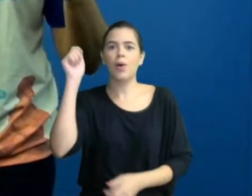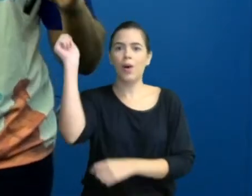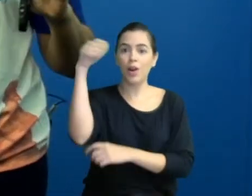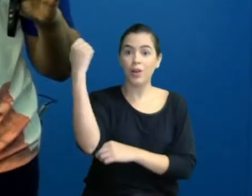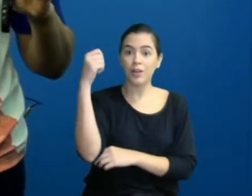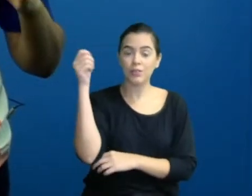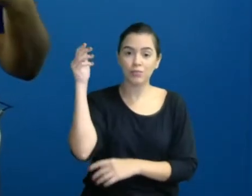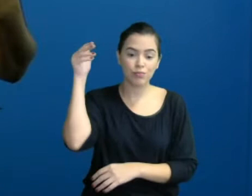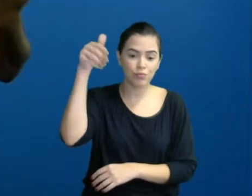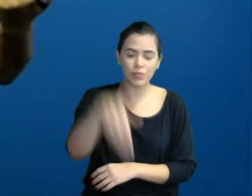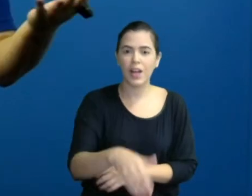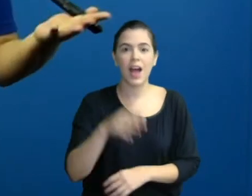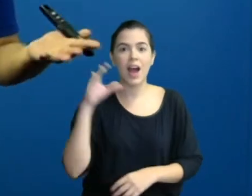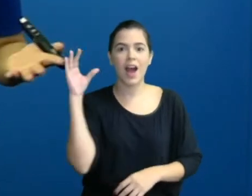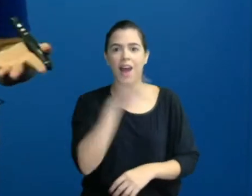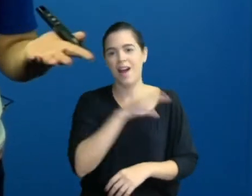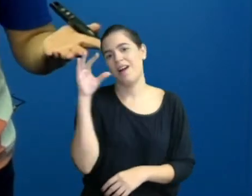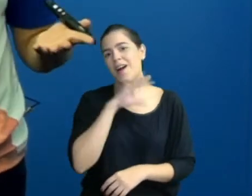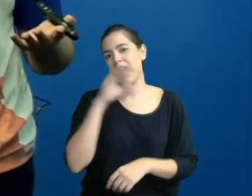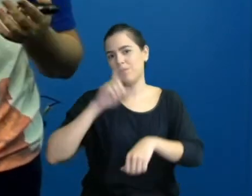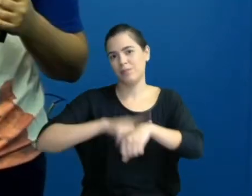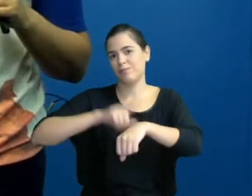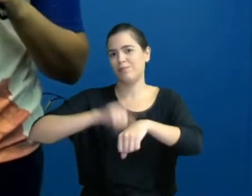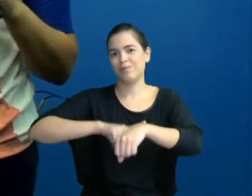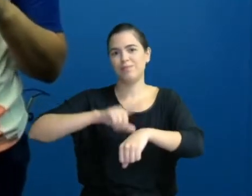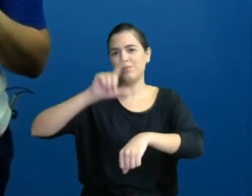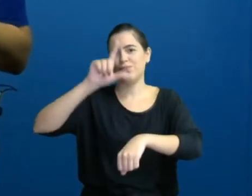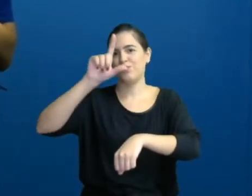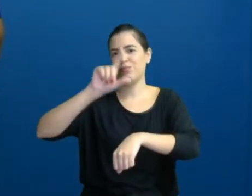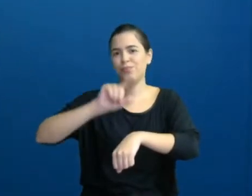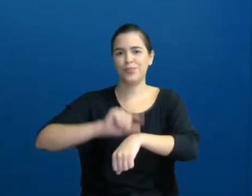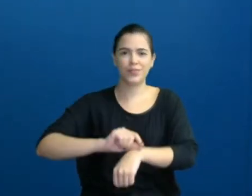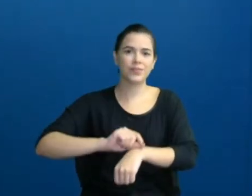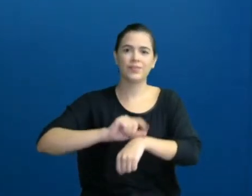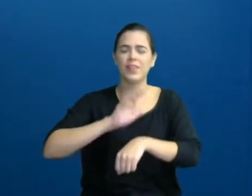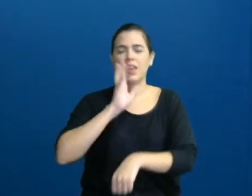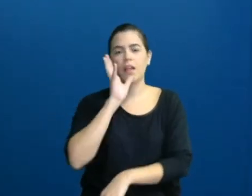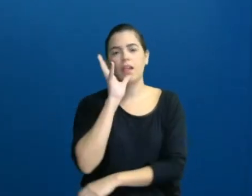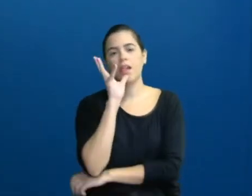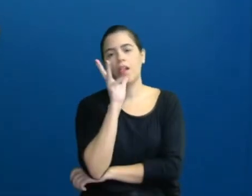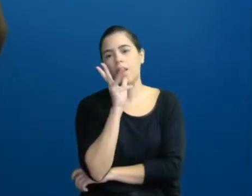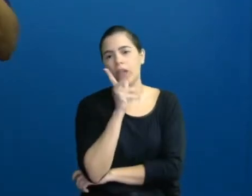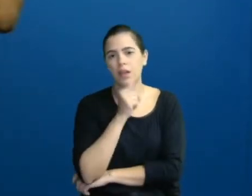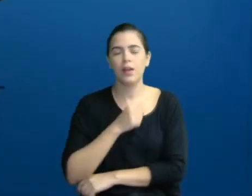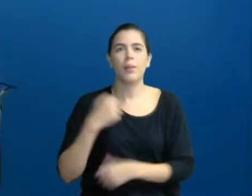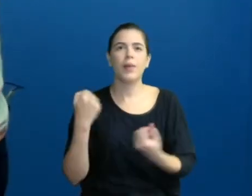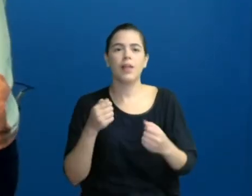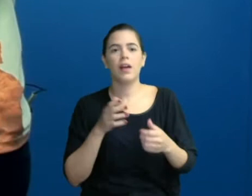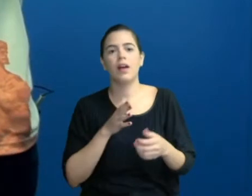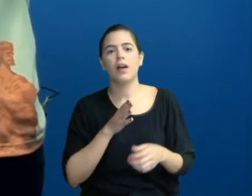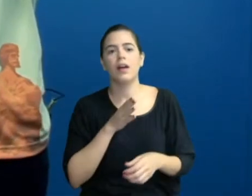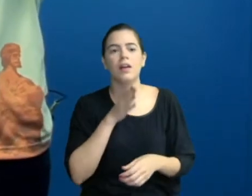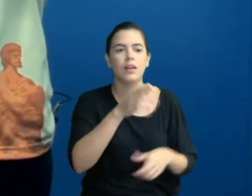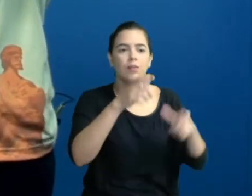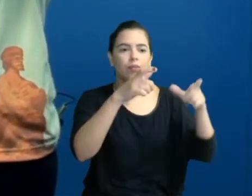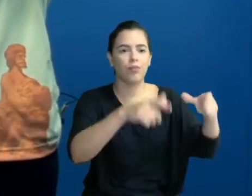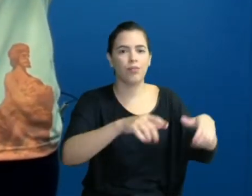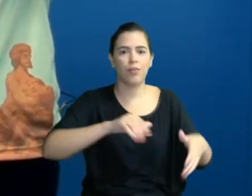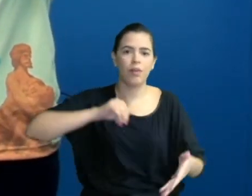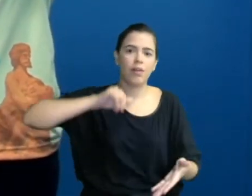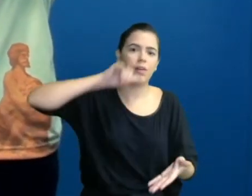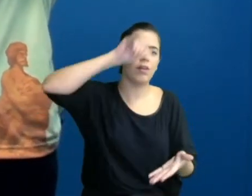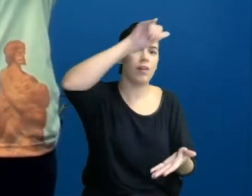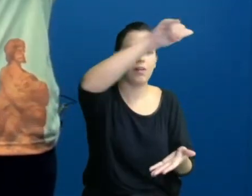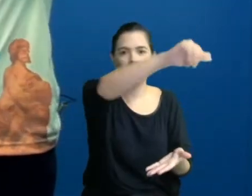Sul em questão de minutos ou horas, sabe? Você não precisaria ir no aeroporto, pegar um avião, acho que